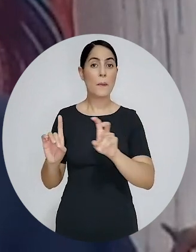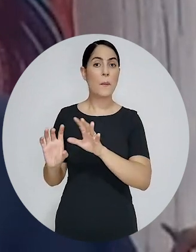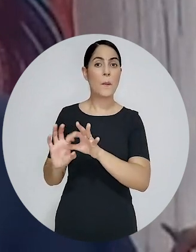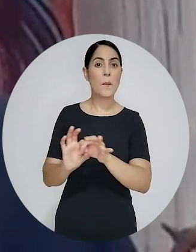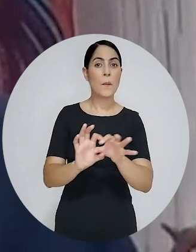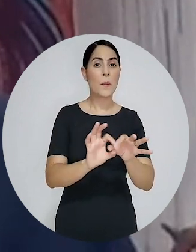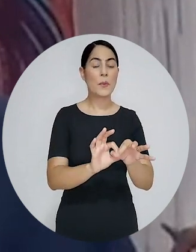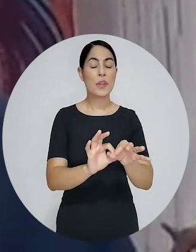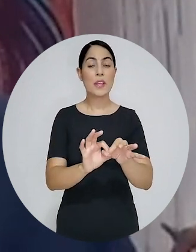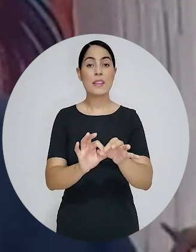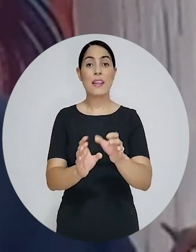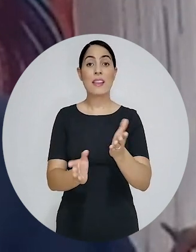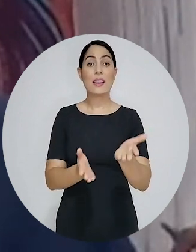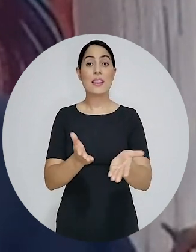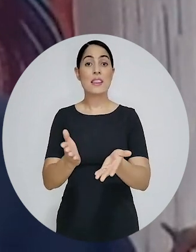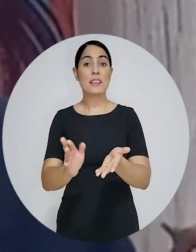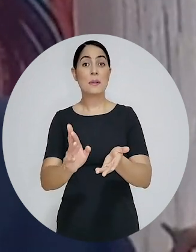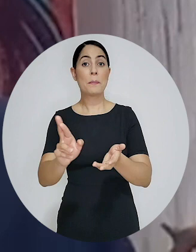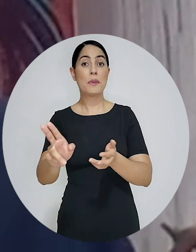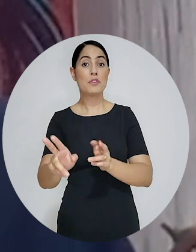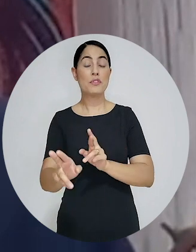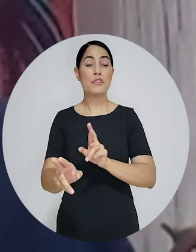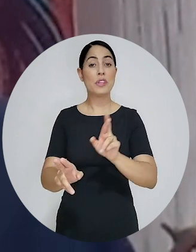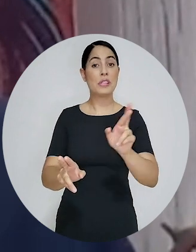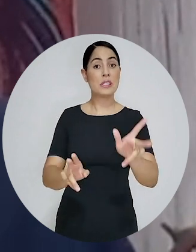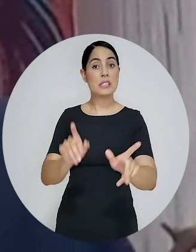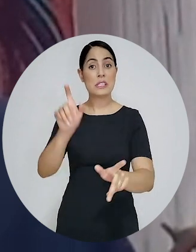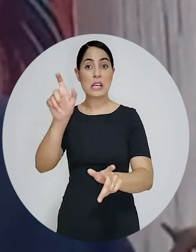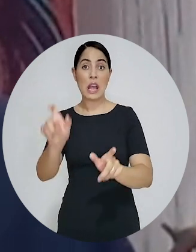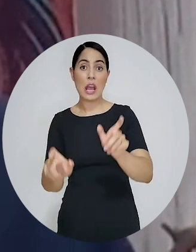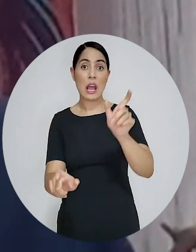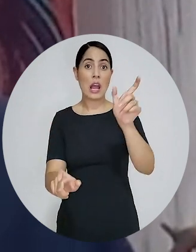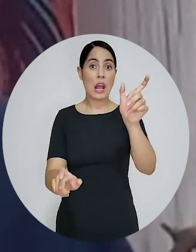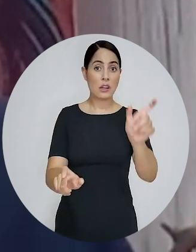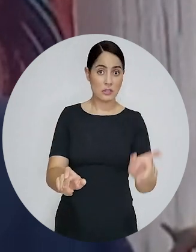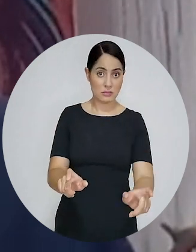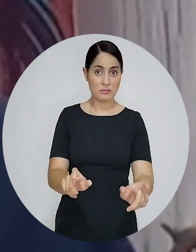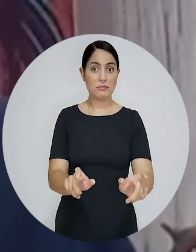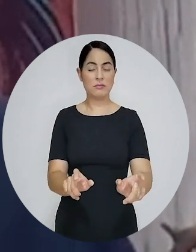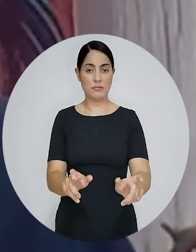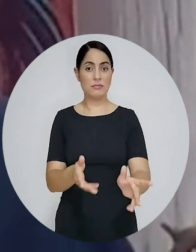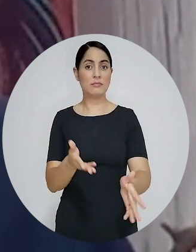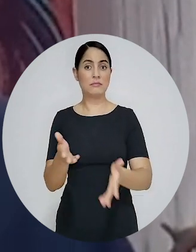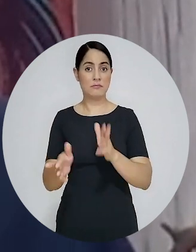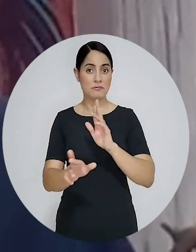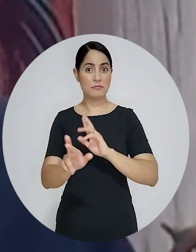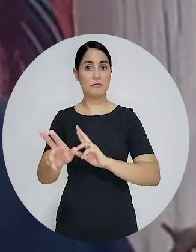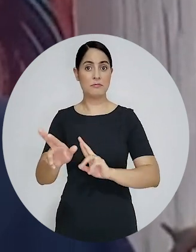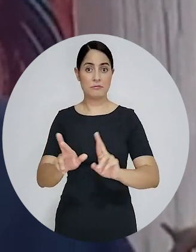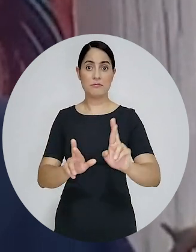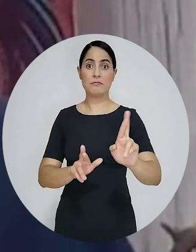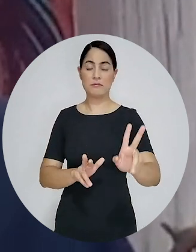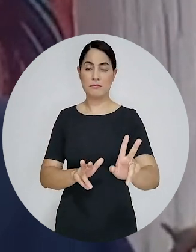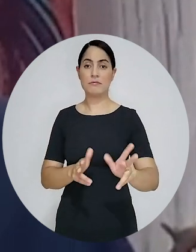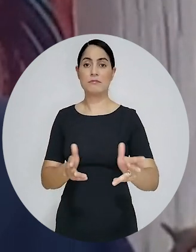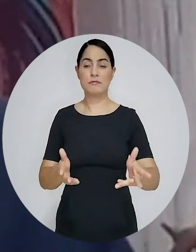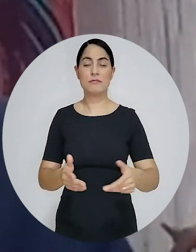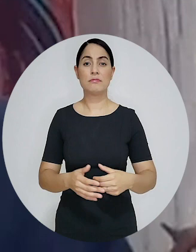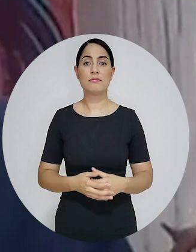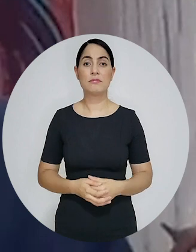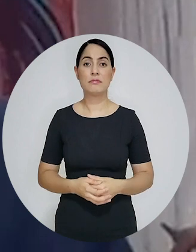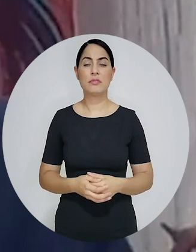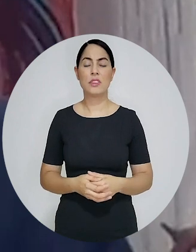sobre tratamento diferenciado a certos agentes, sobre